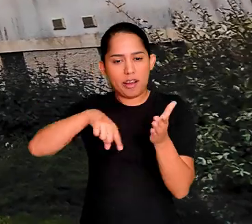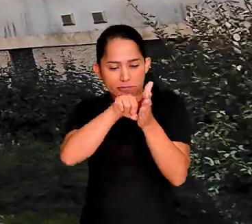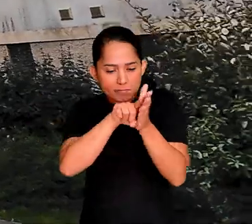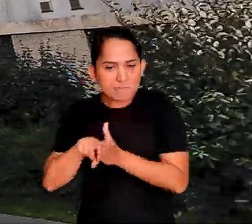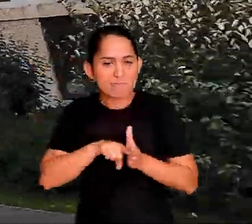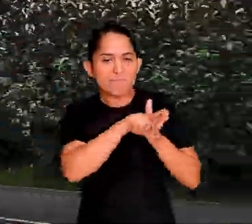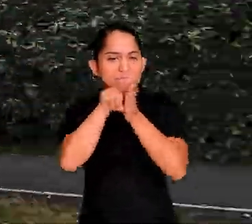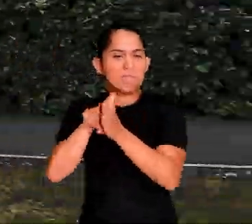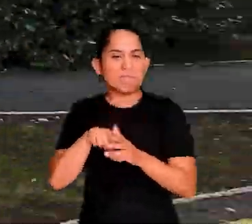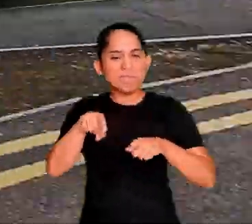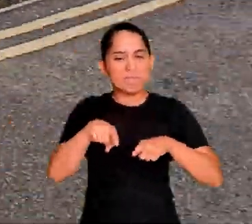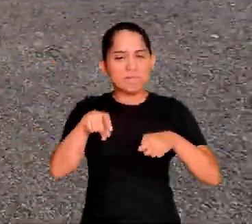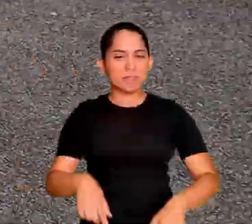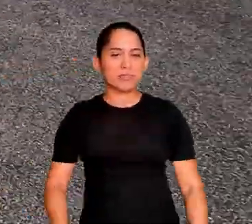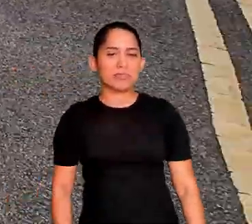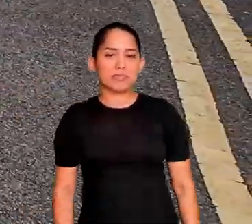Conference.